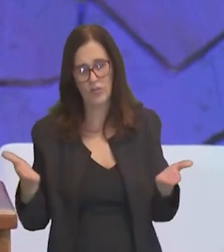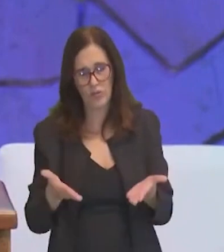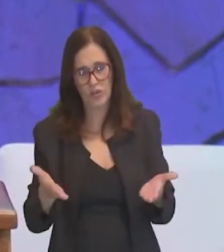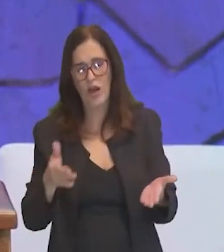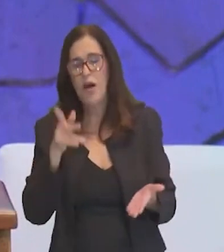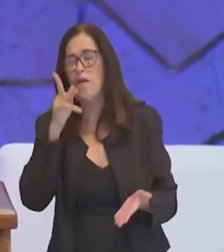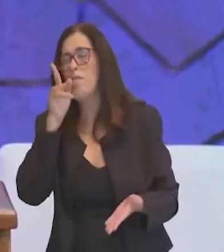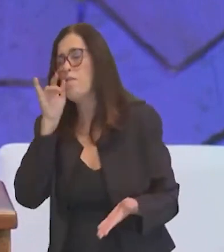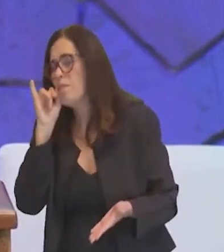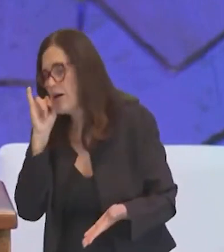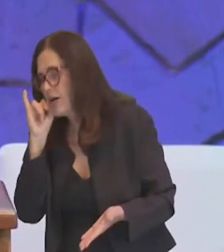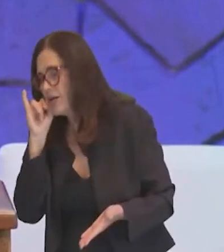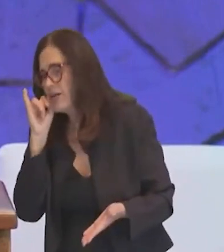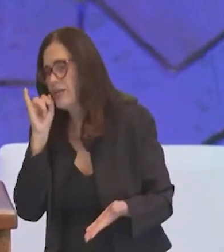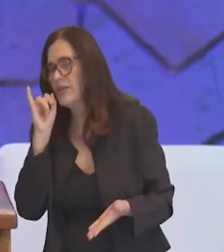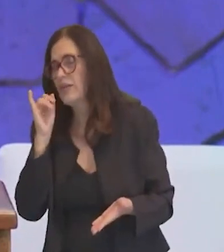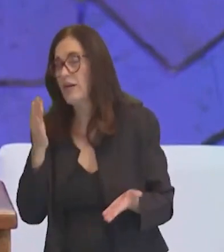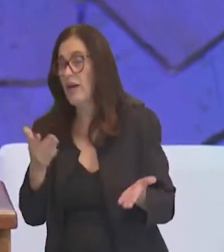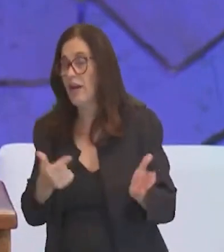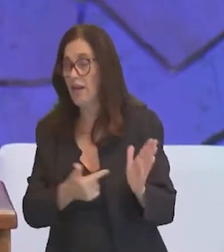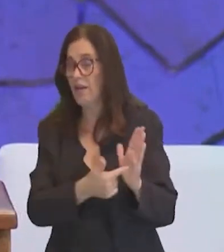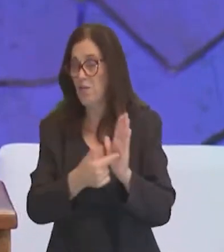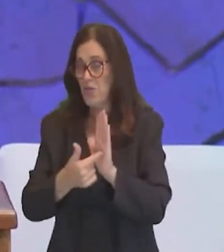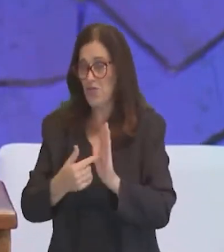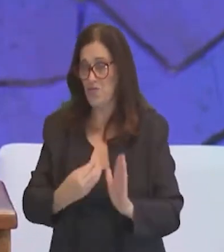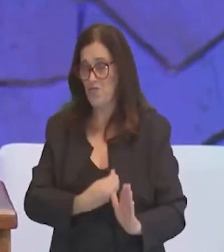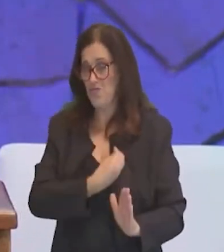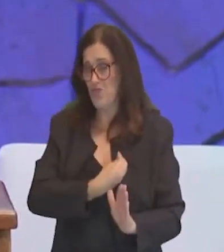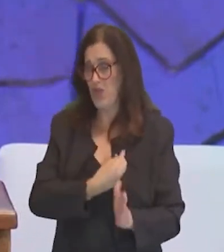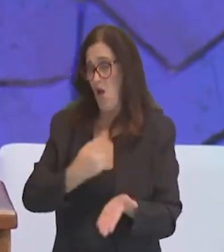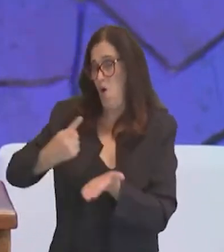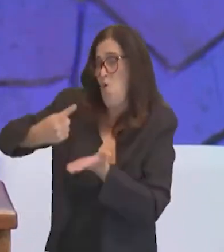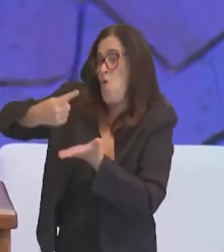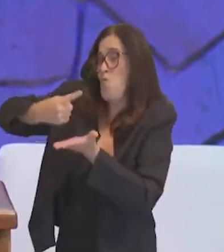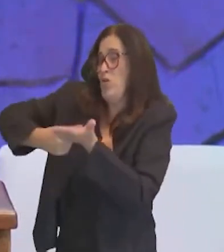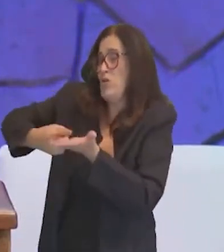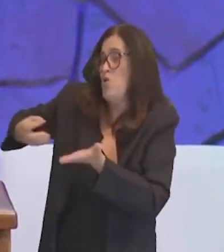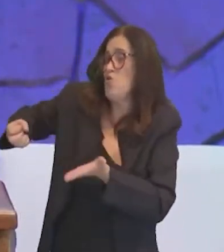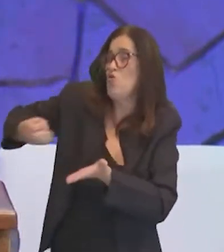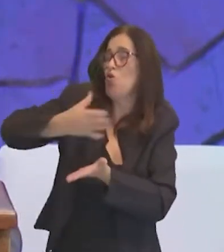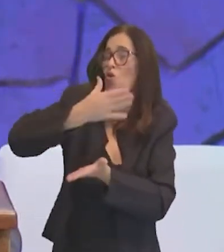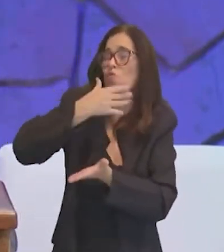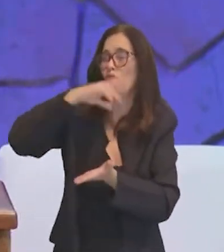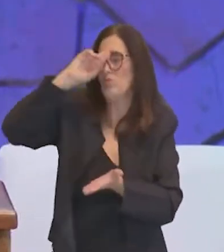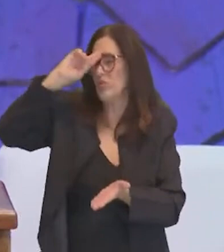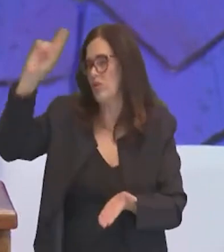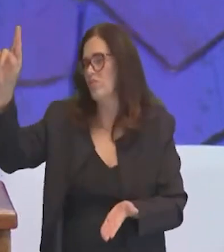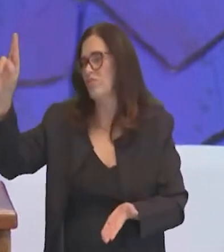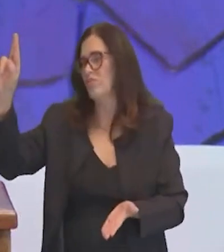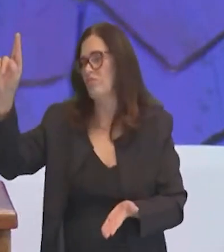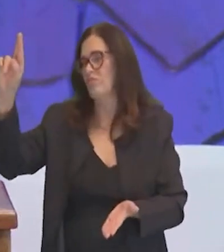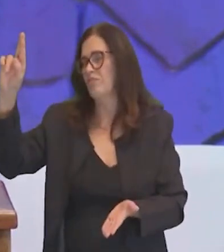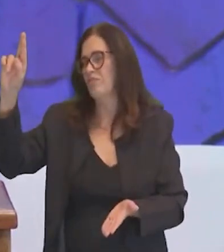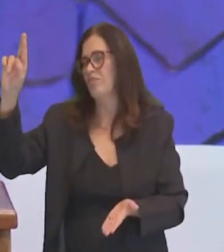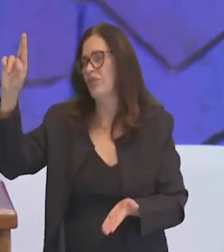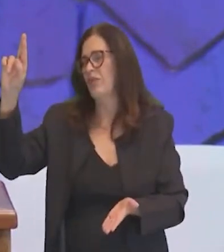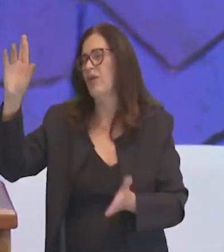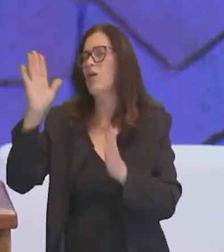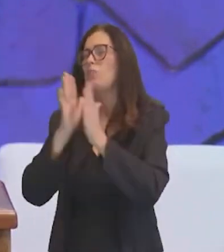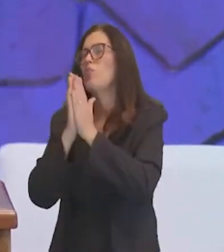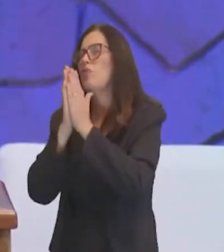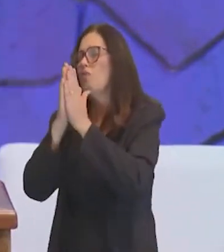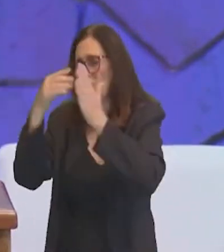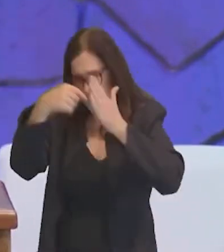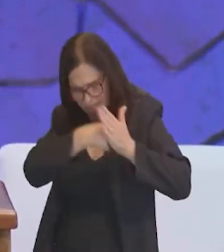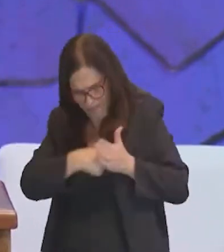Pai, aqui estão vidas que estão fazendo um compromisso novo com o Senhor. Sonda os nossos